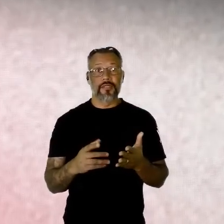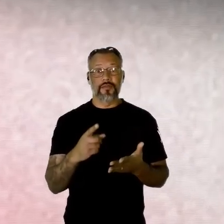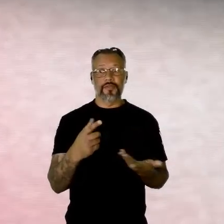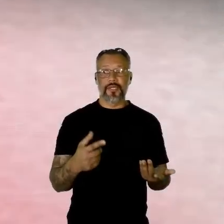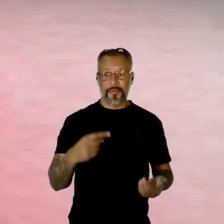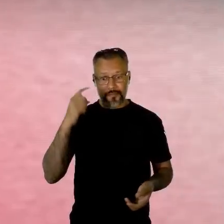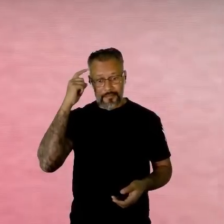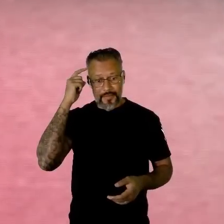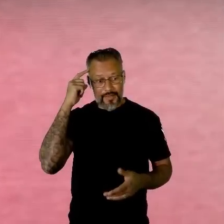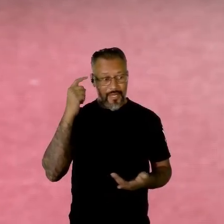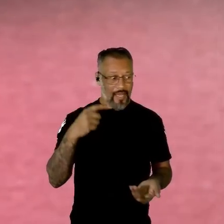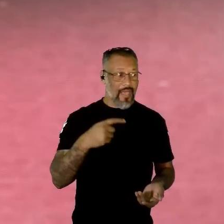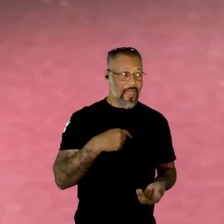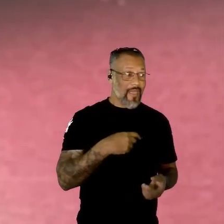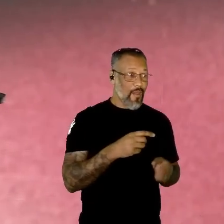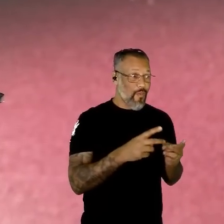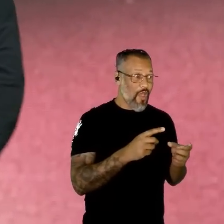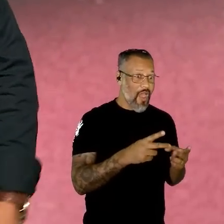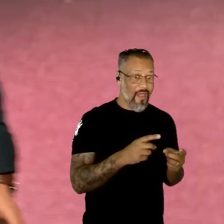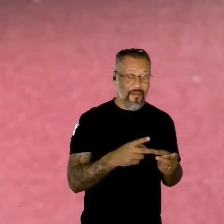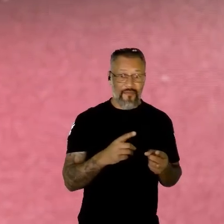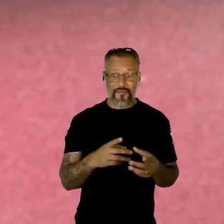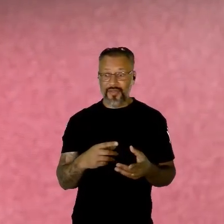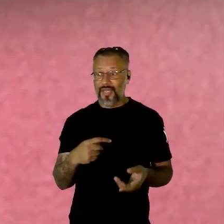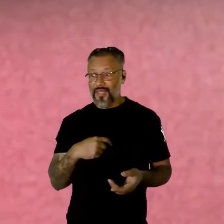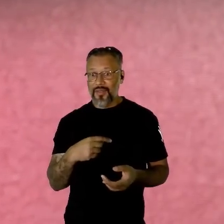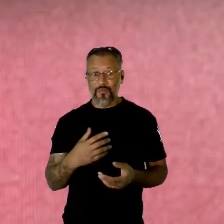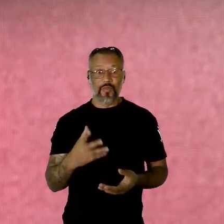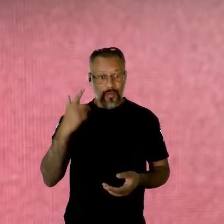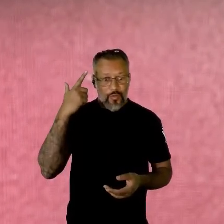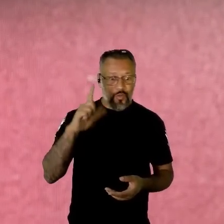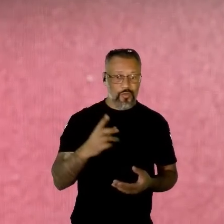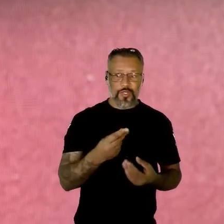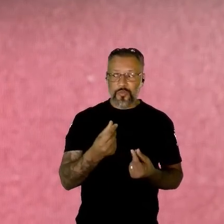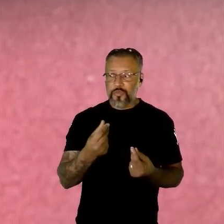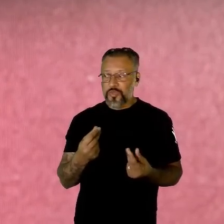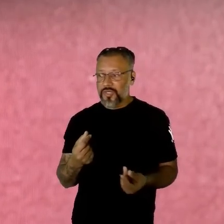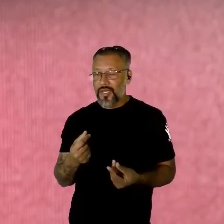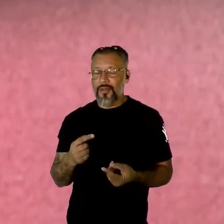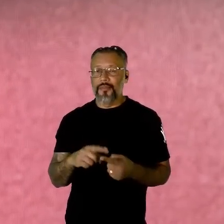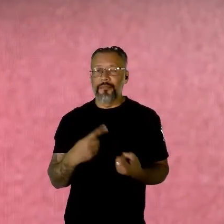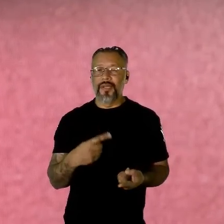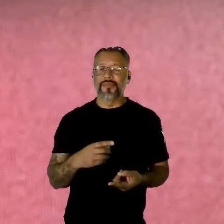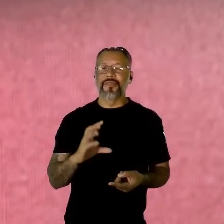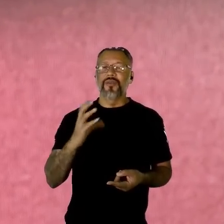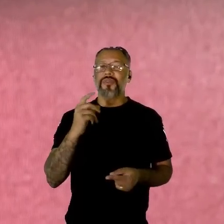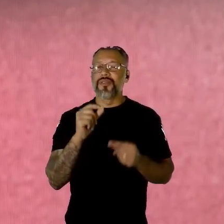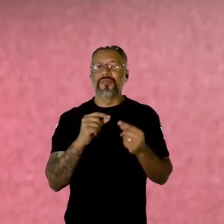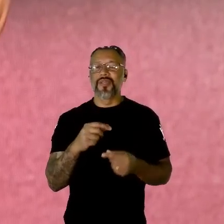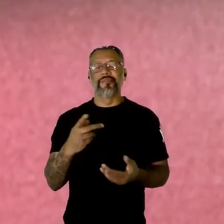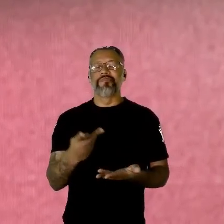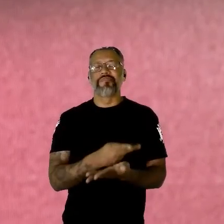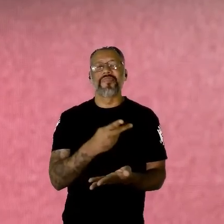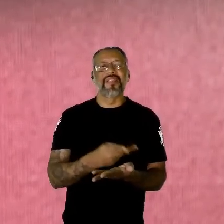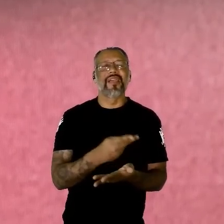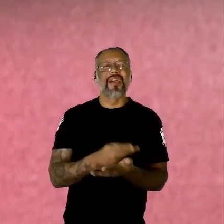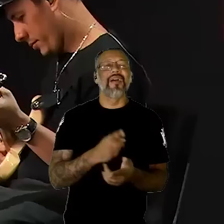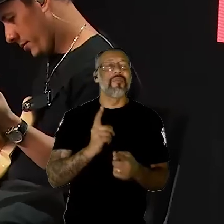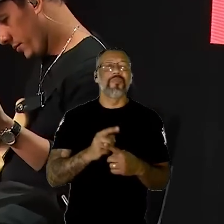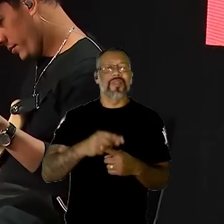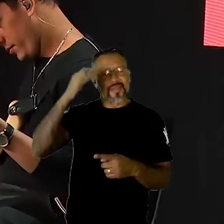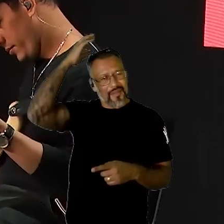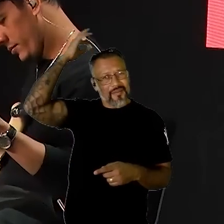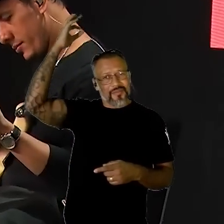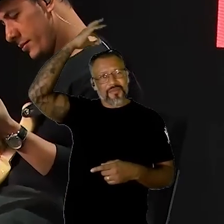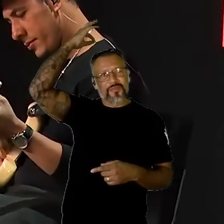o homem não vai na reunião o homem não aparece e você tá lá nervoso pistola da vida Mas de repente você vem à igreja Deus fala com você